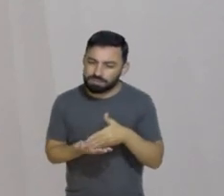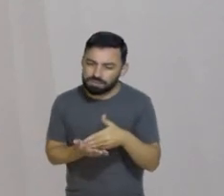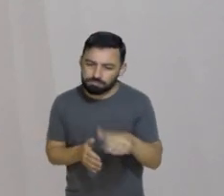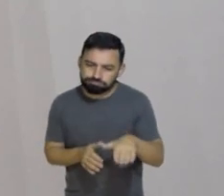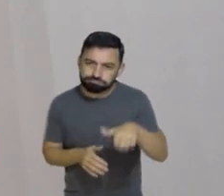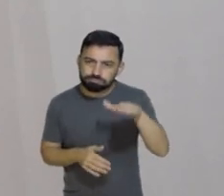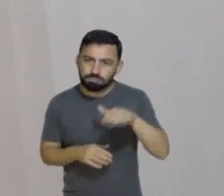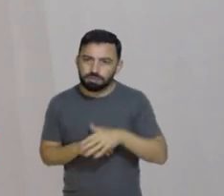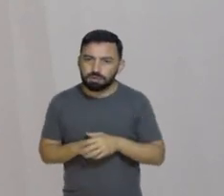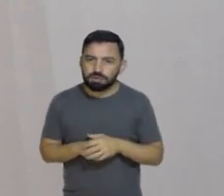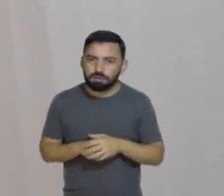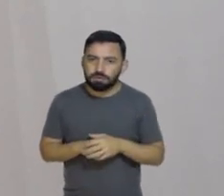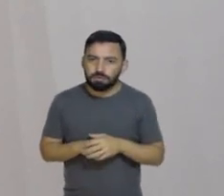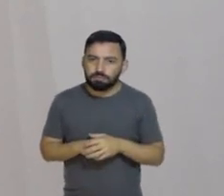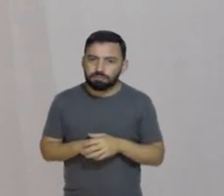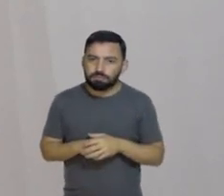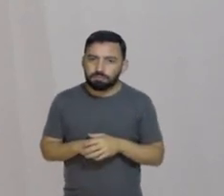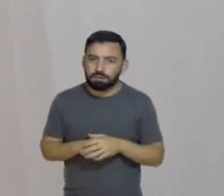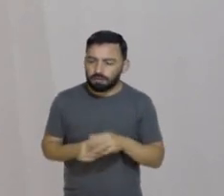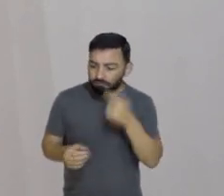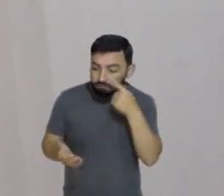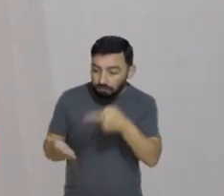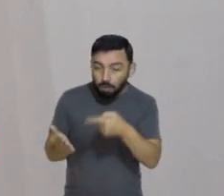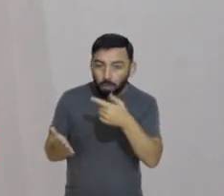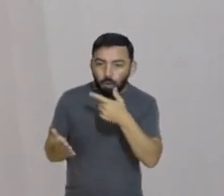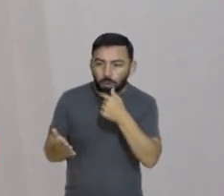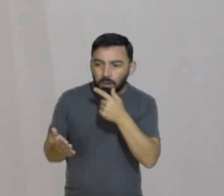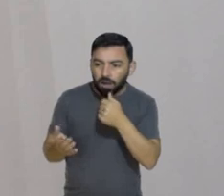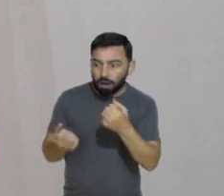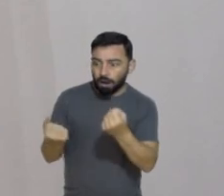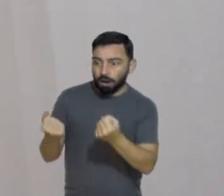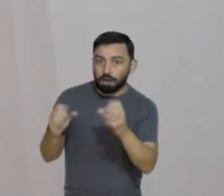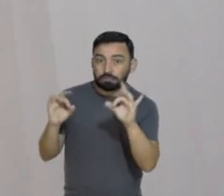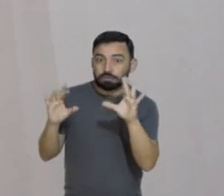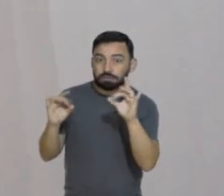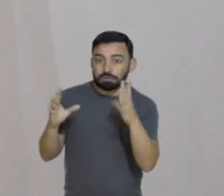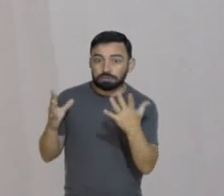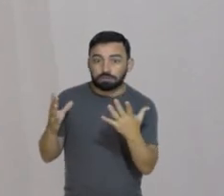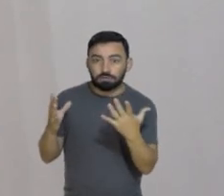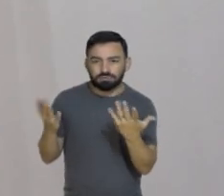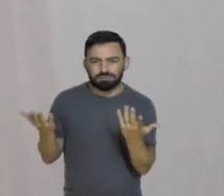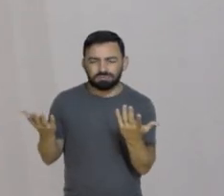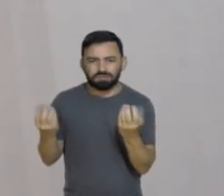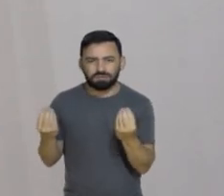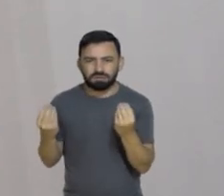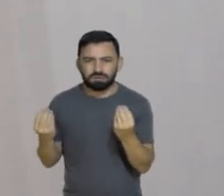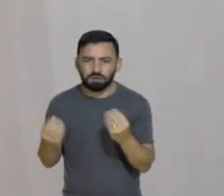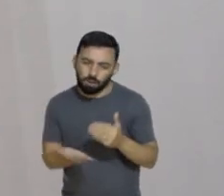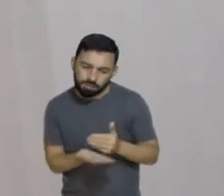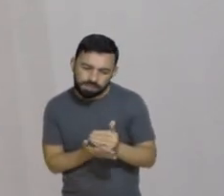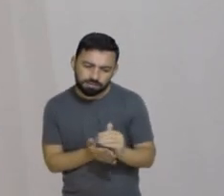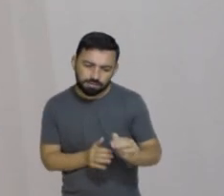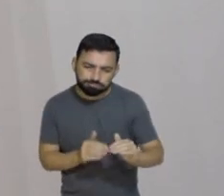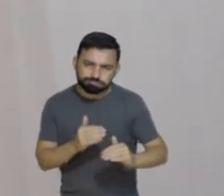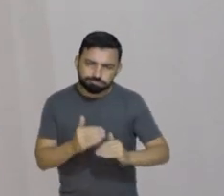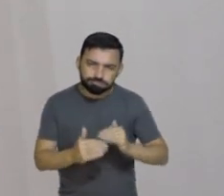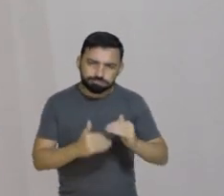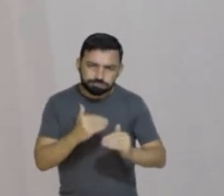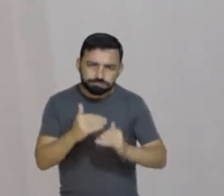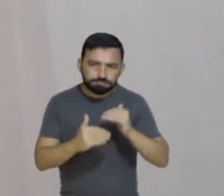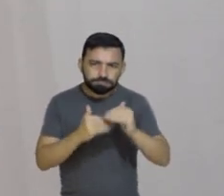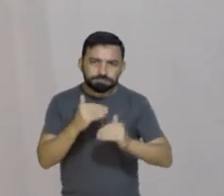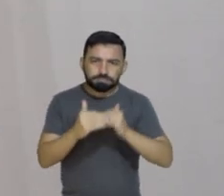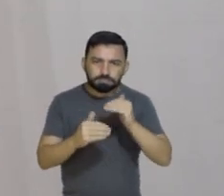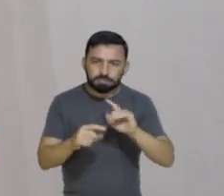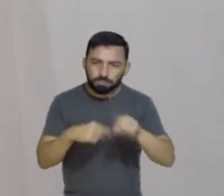que ele vai, ele vê o cara aqui com um carrão, ele já quer um carrão. Mas vai devagarinho, não tem um carrinho, vai andandinho. Depois